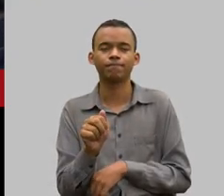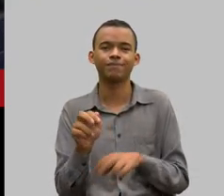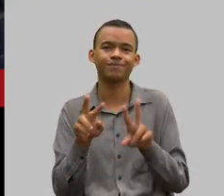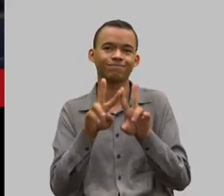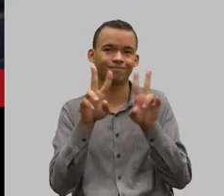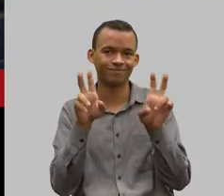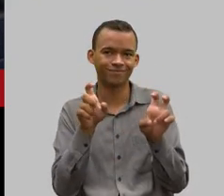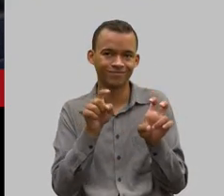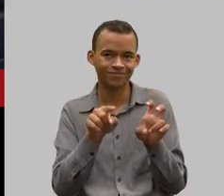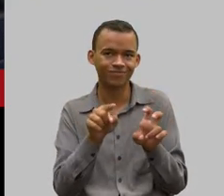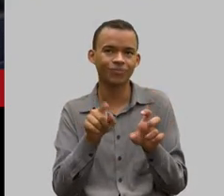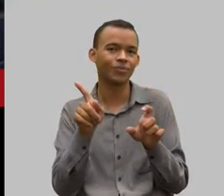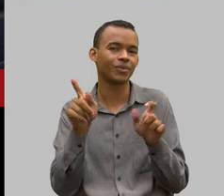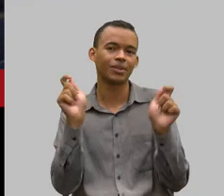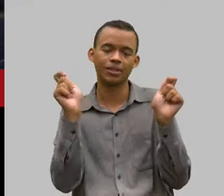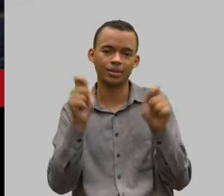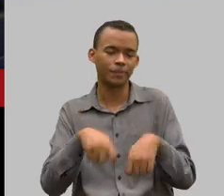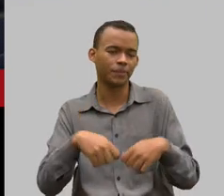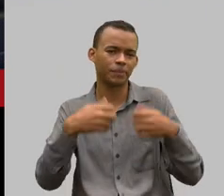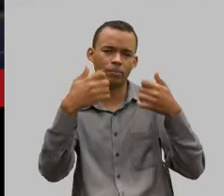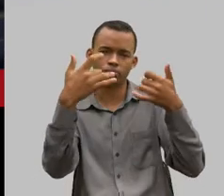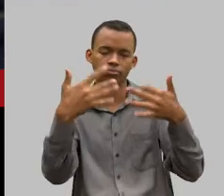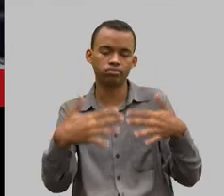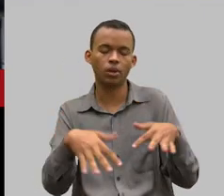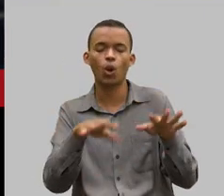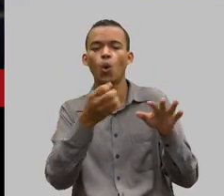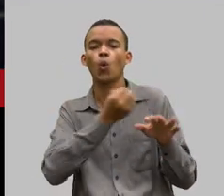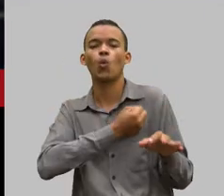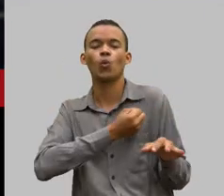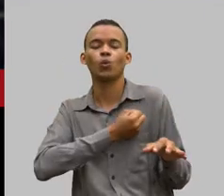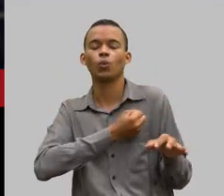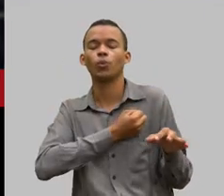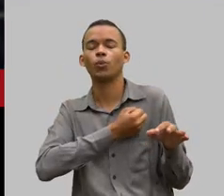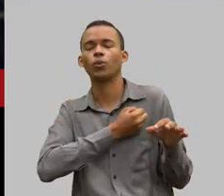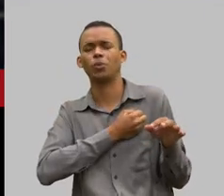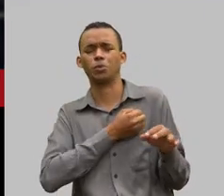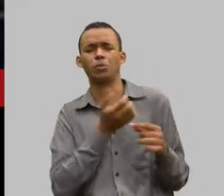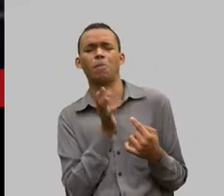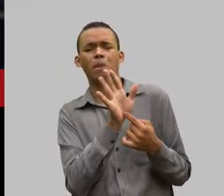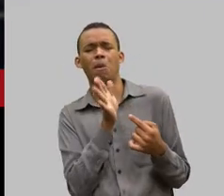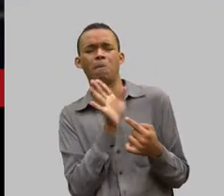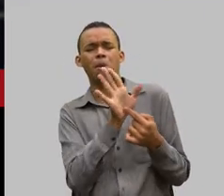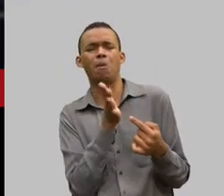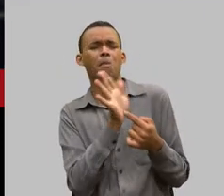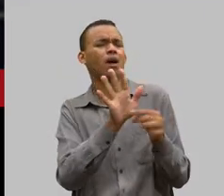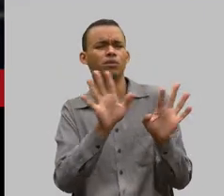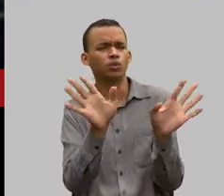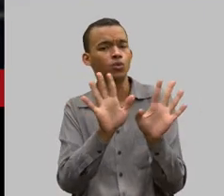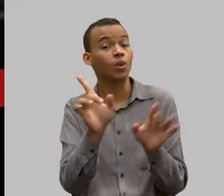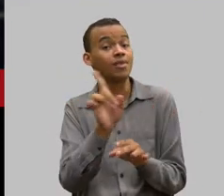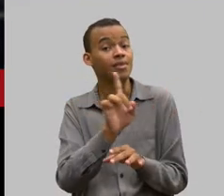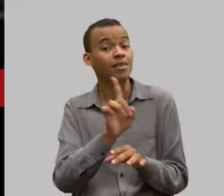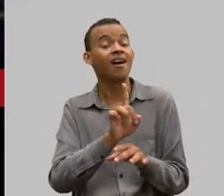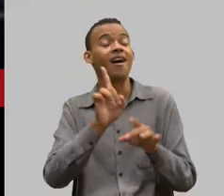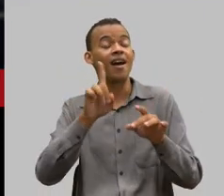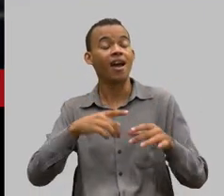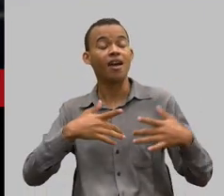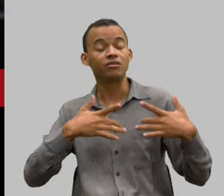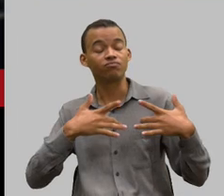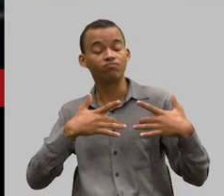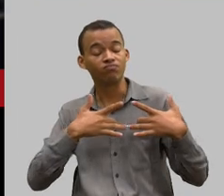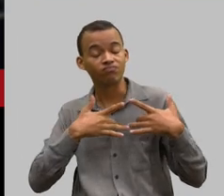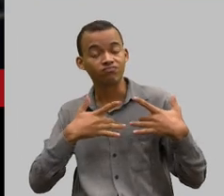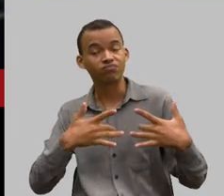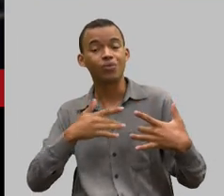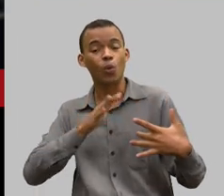Você pode falar com não com números Mas falar com coração sempre te acompanha nas redes sociais você